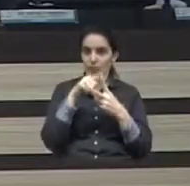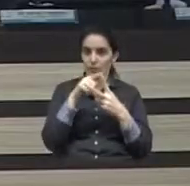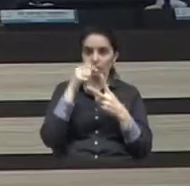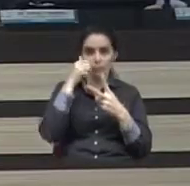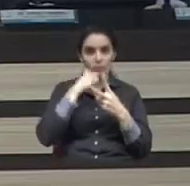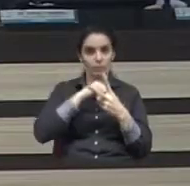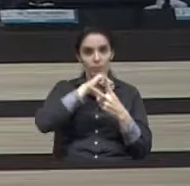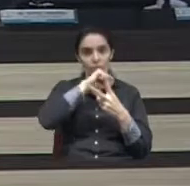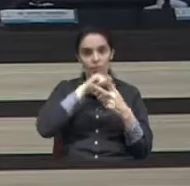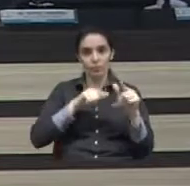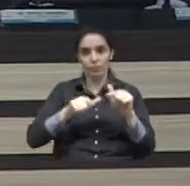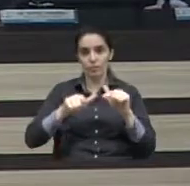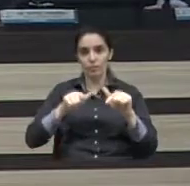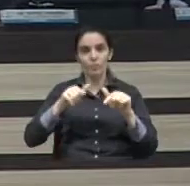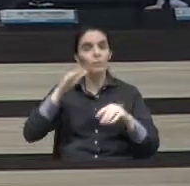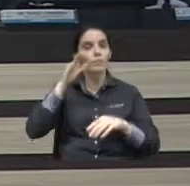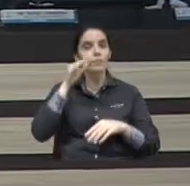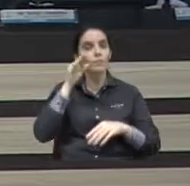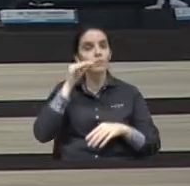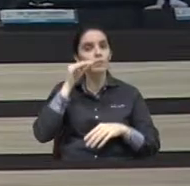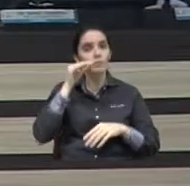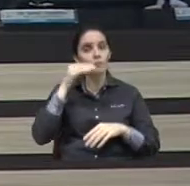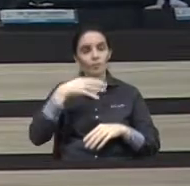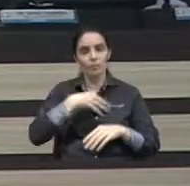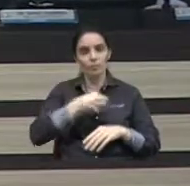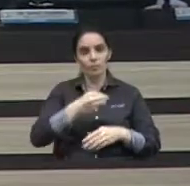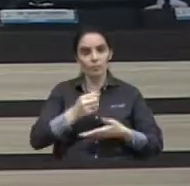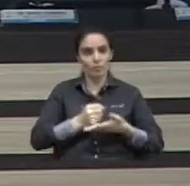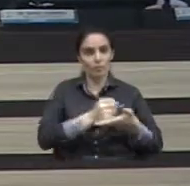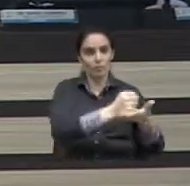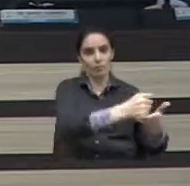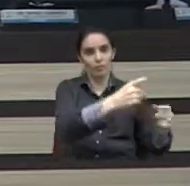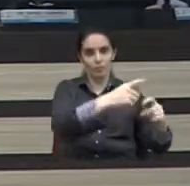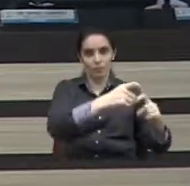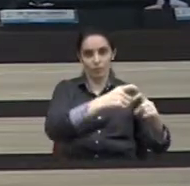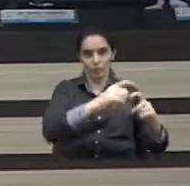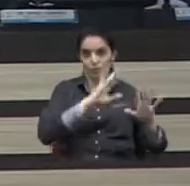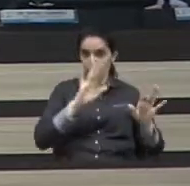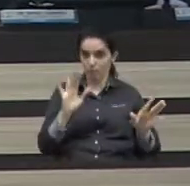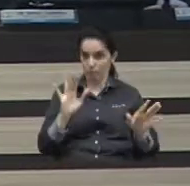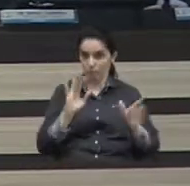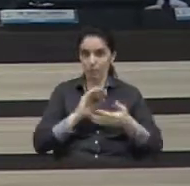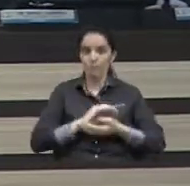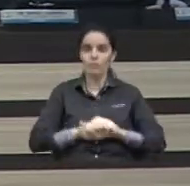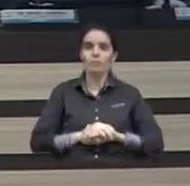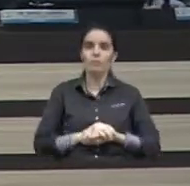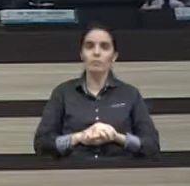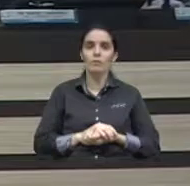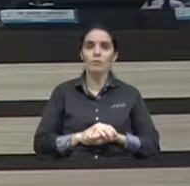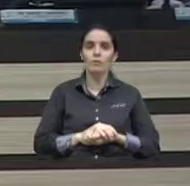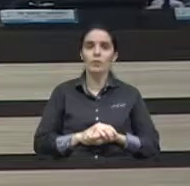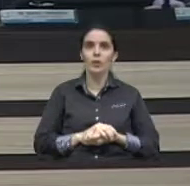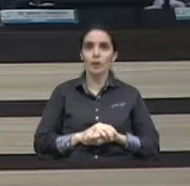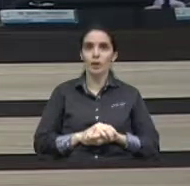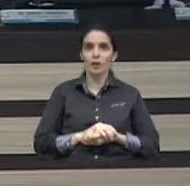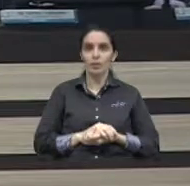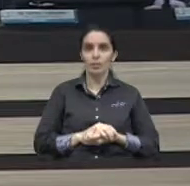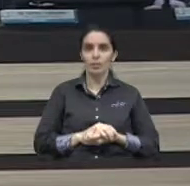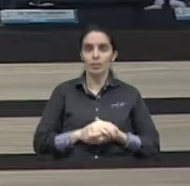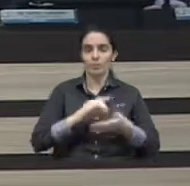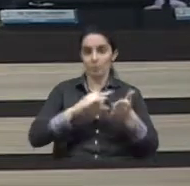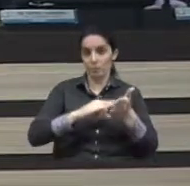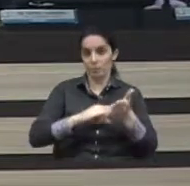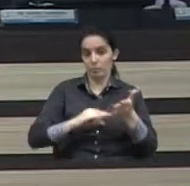que trabalha na prefeitura e precisa levar o filho ao médico. É essa declaração que não, supostamente foi passada, que não está